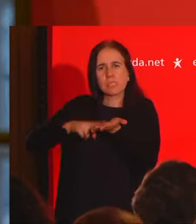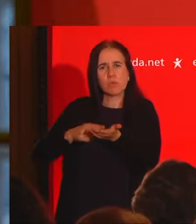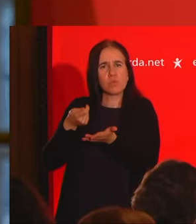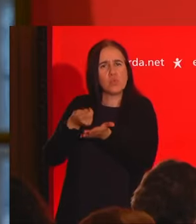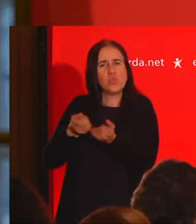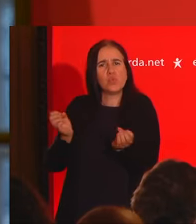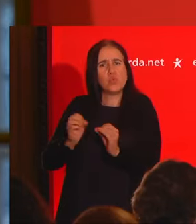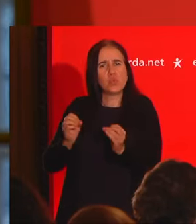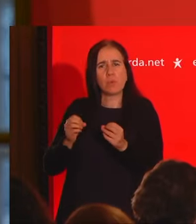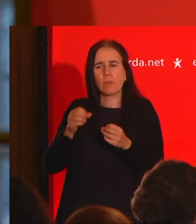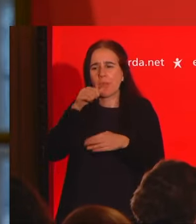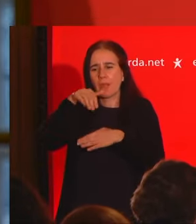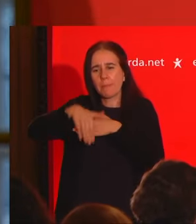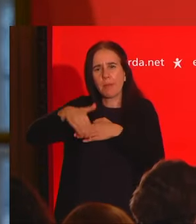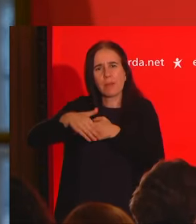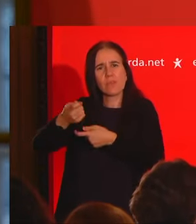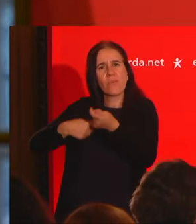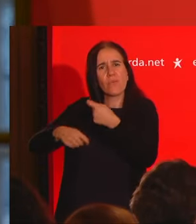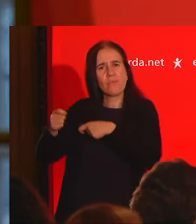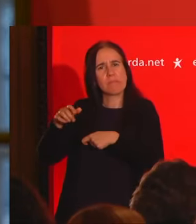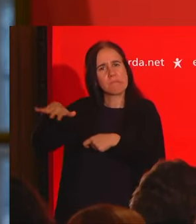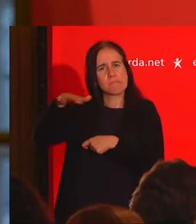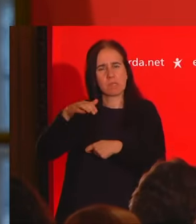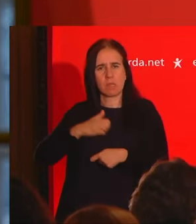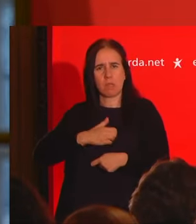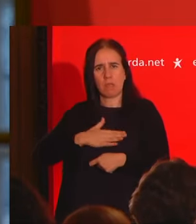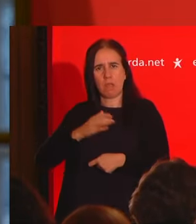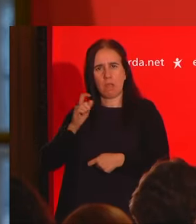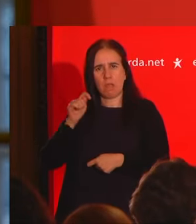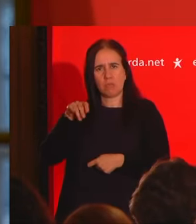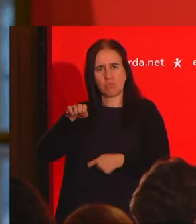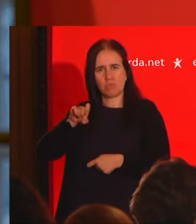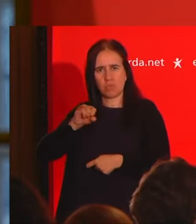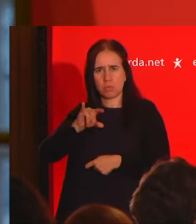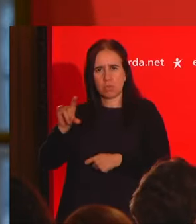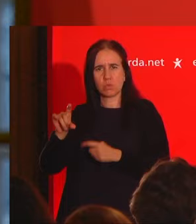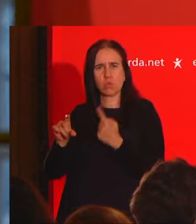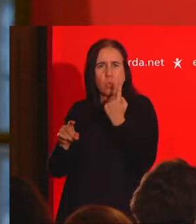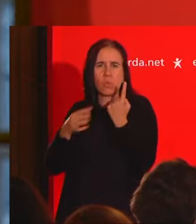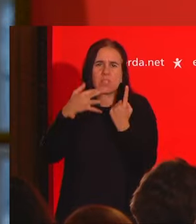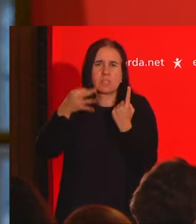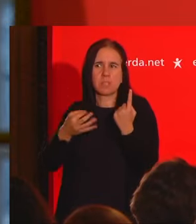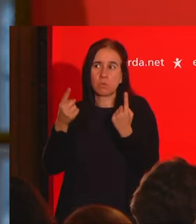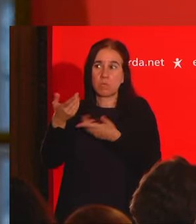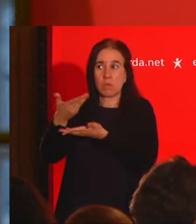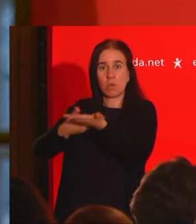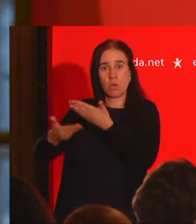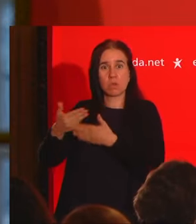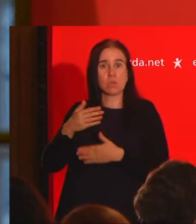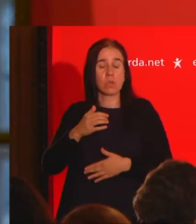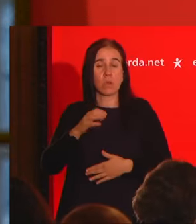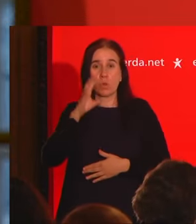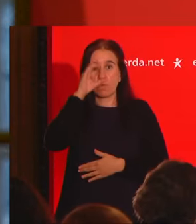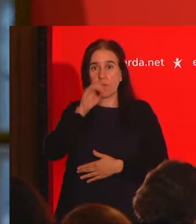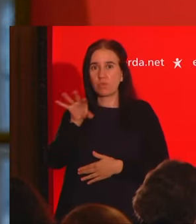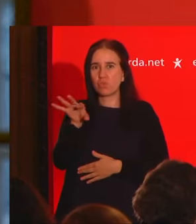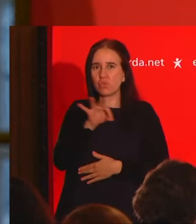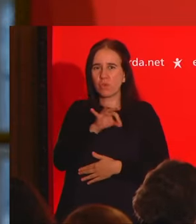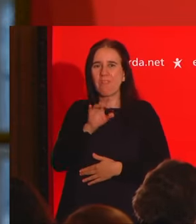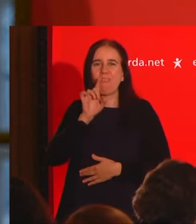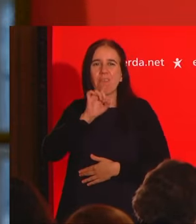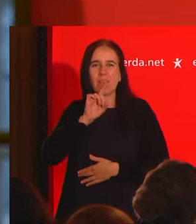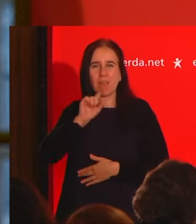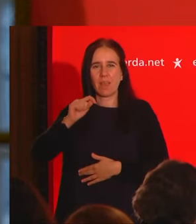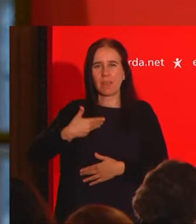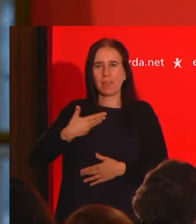venda da concessão das barragens à Engie. Desse negócio só temos uma certeza, que o Governo escolheu não beliscar os interesses